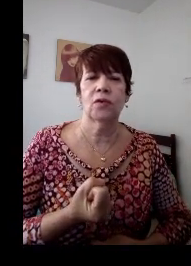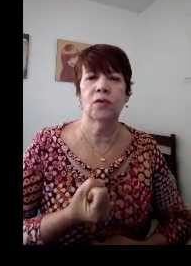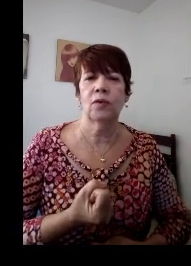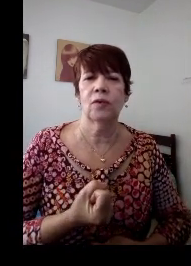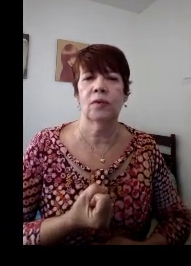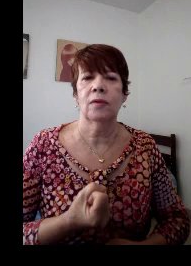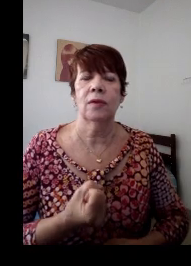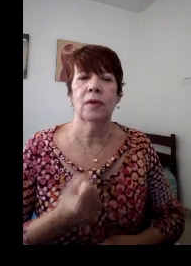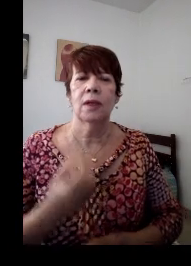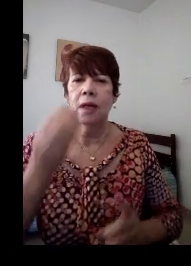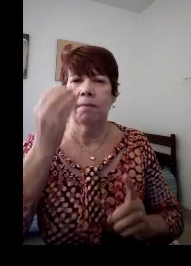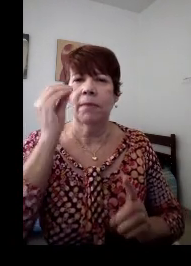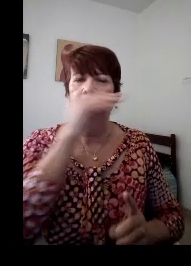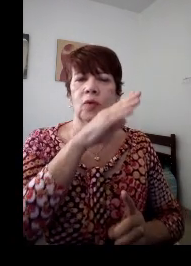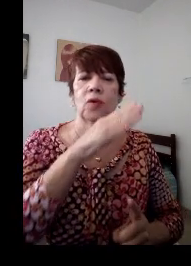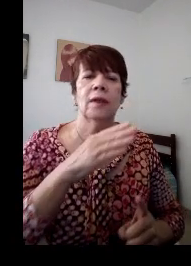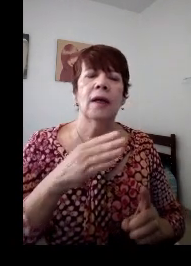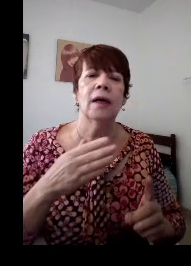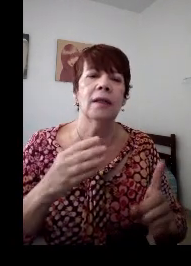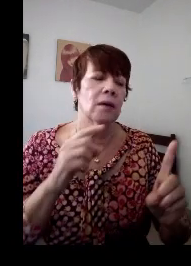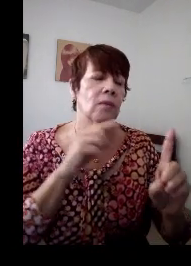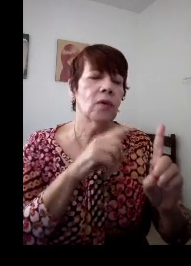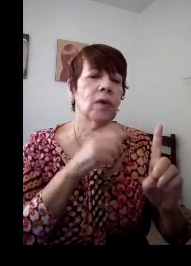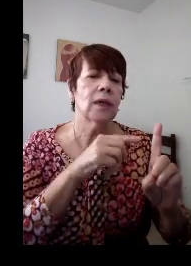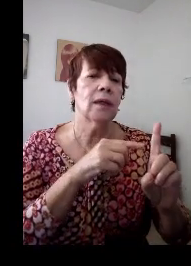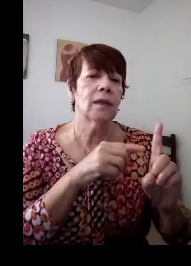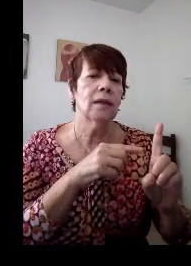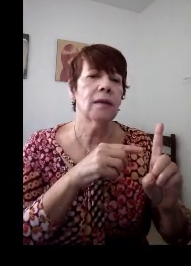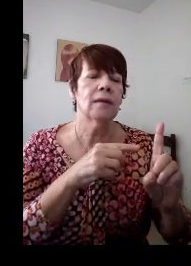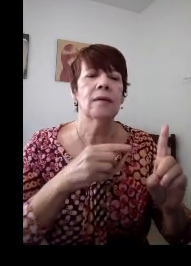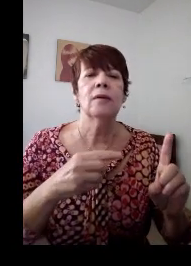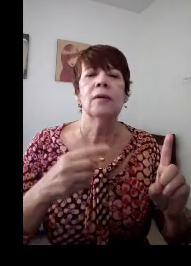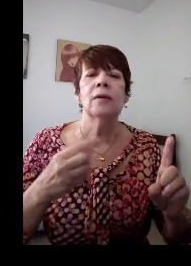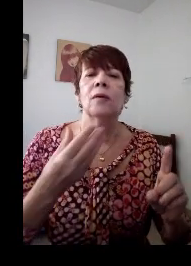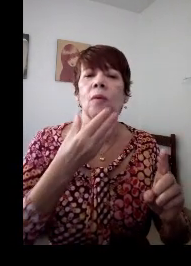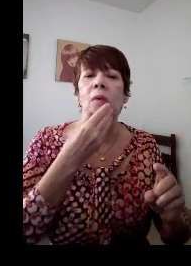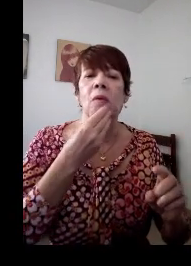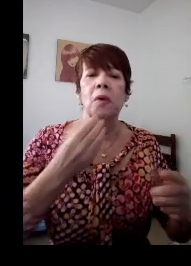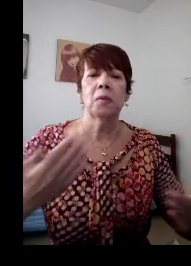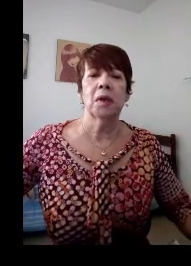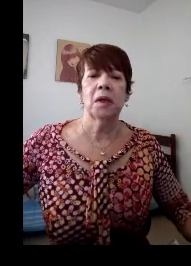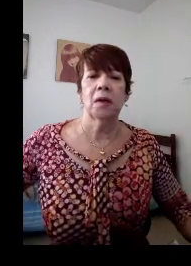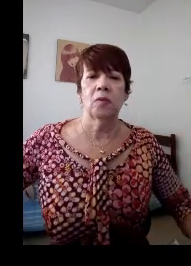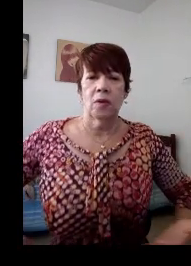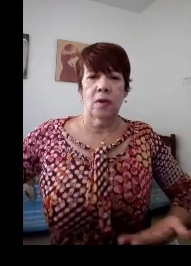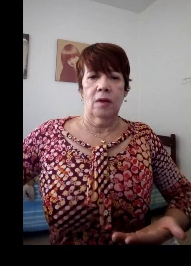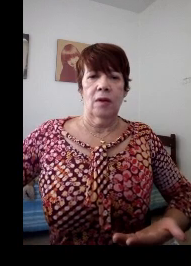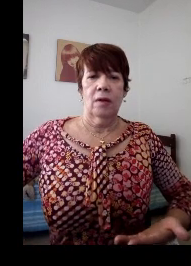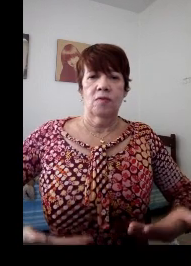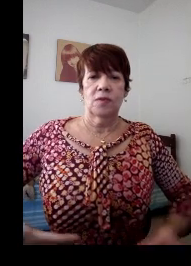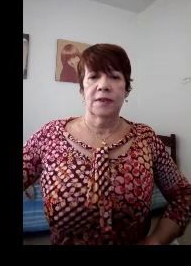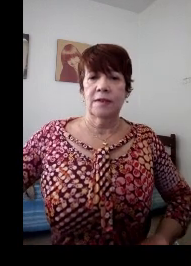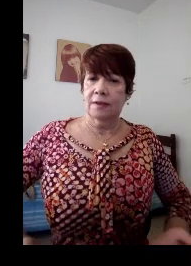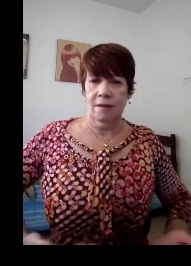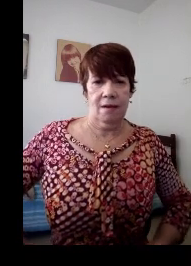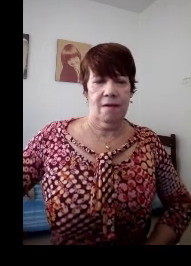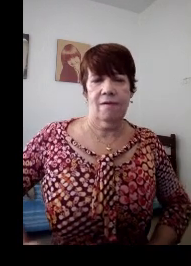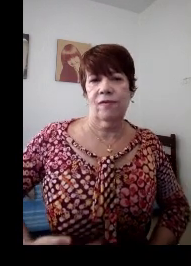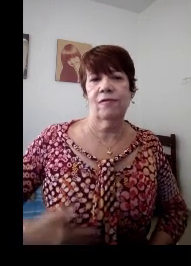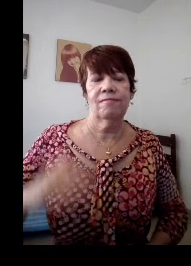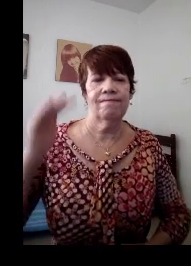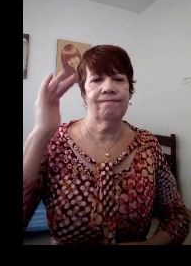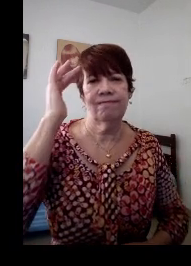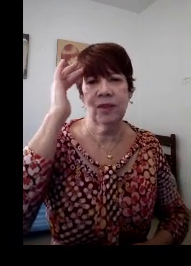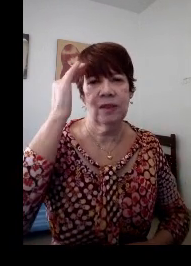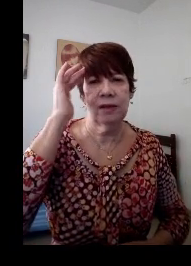que ele tivesse o poder que ele tinha, mas ele tinha sido dado aquele poder pelo marido dela, né? Aquele poder